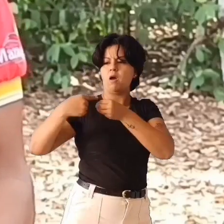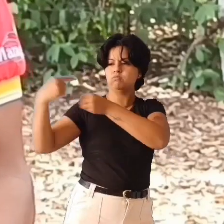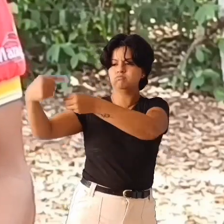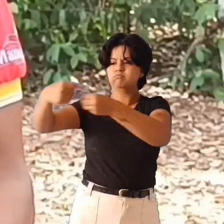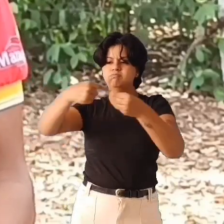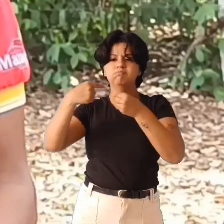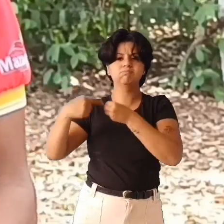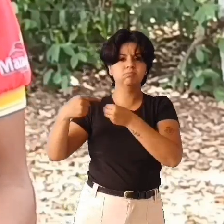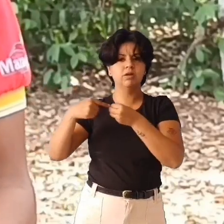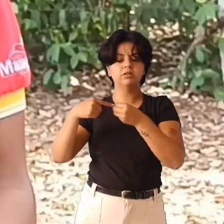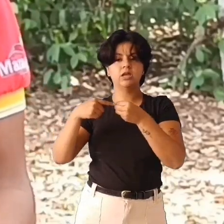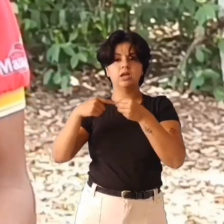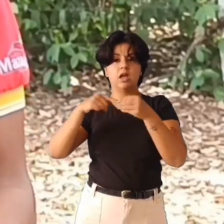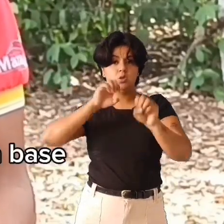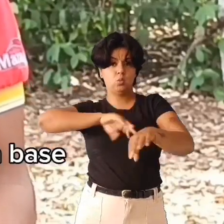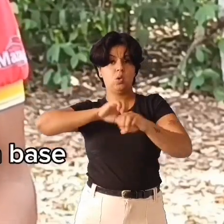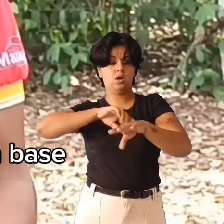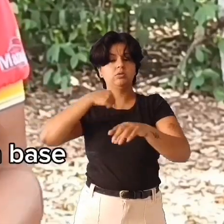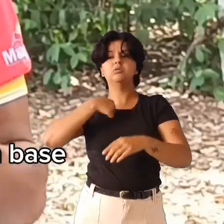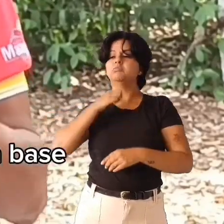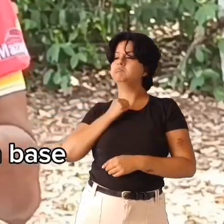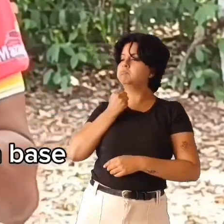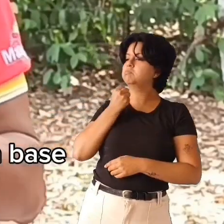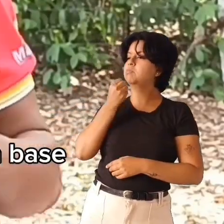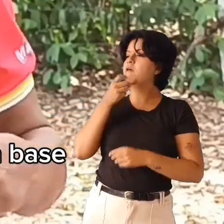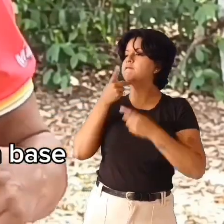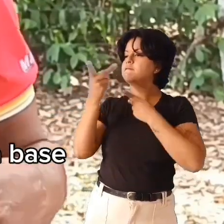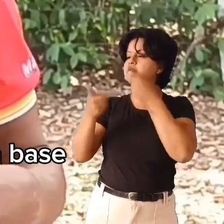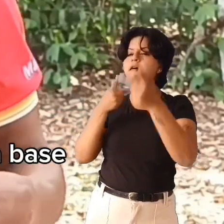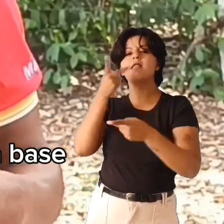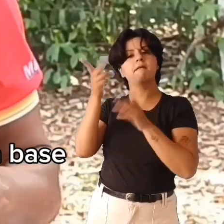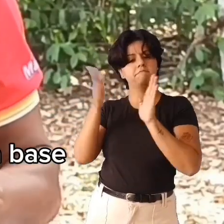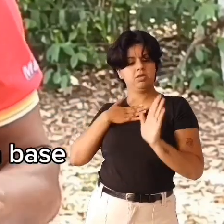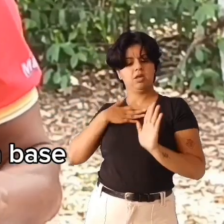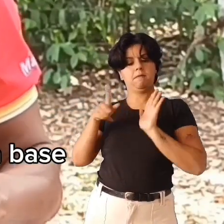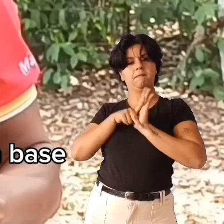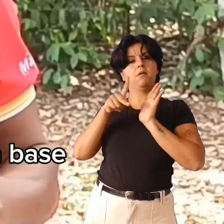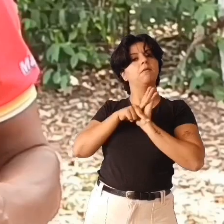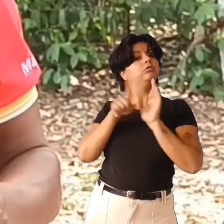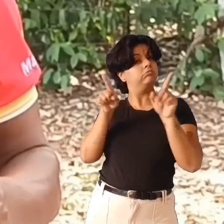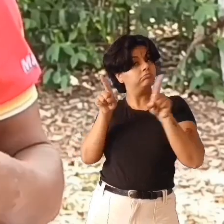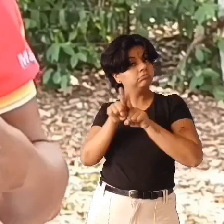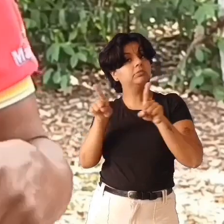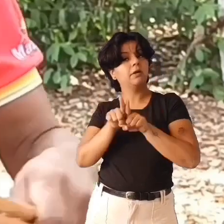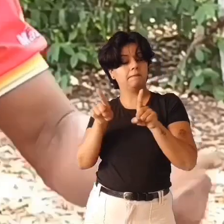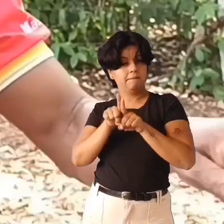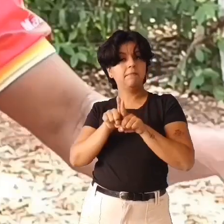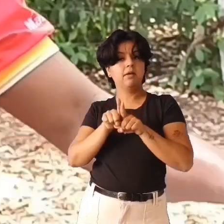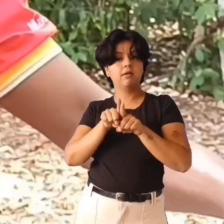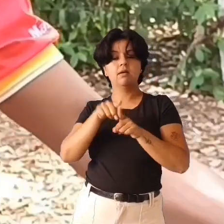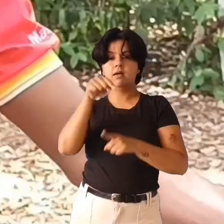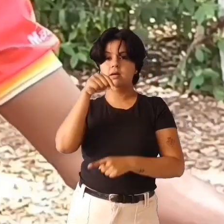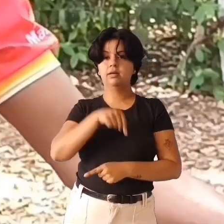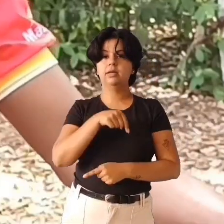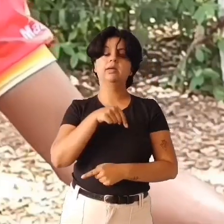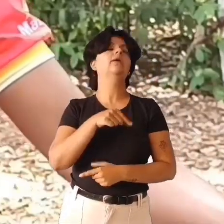intermunicipal de educação e vou levar minhas propostas dentro dessa base, já que nós temos